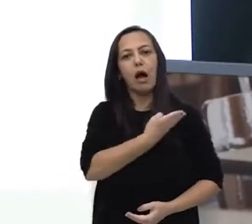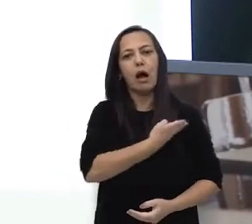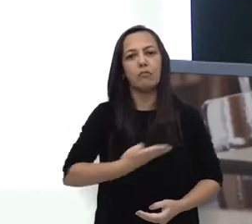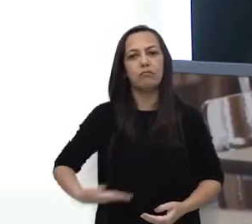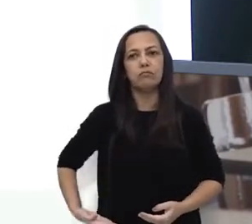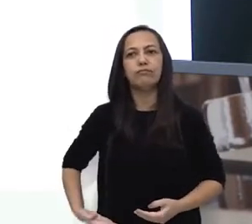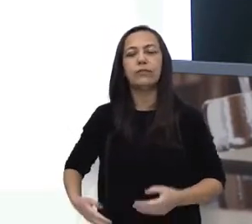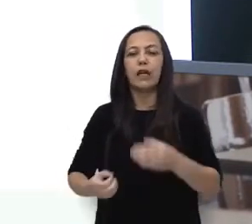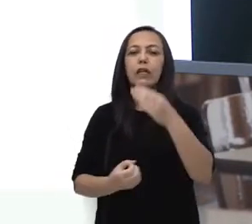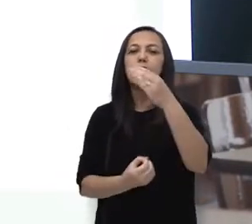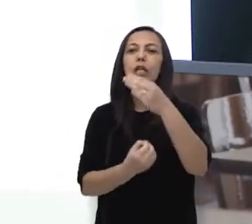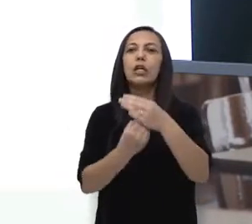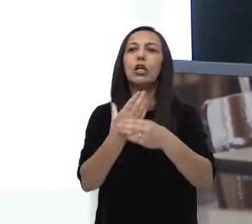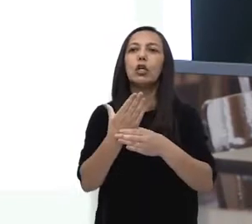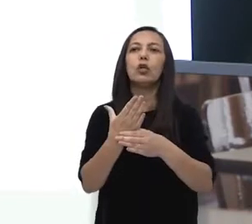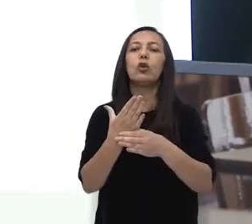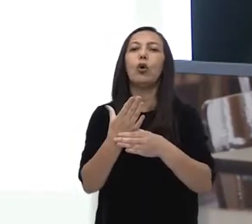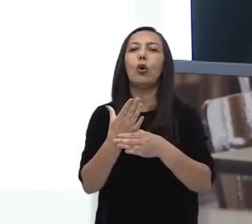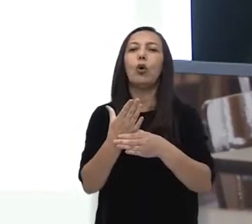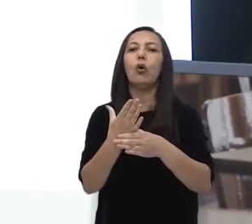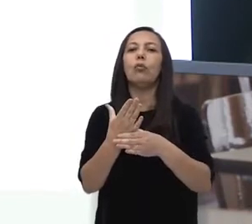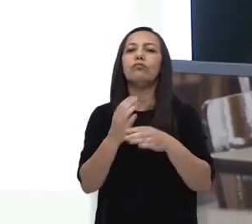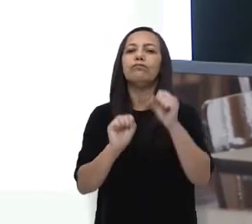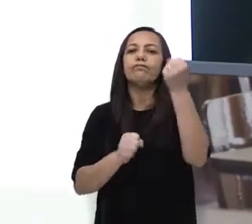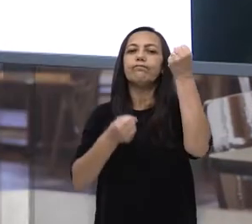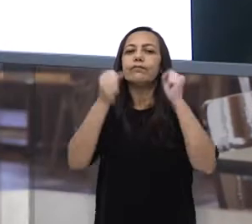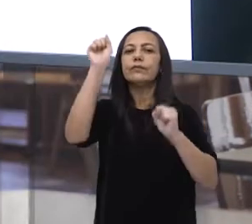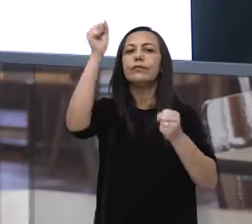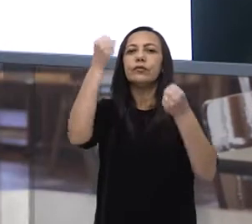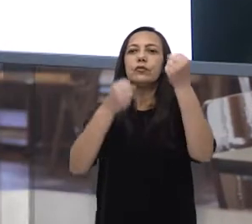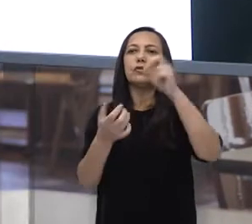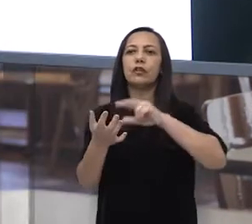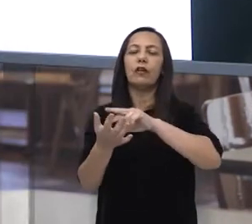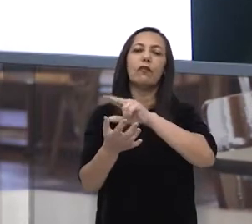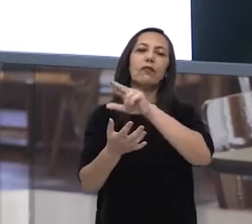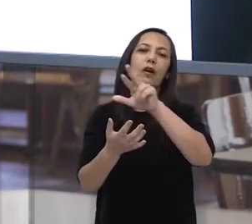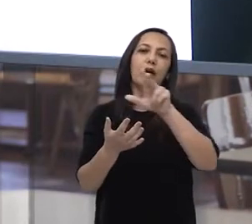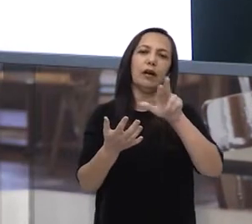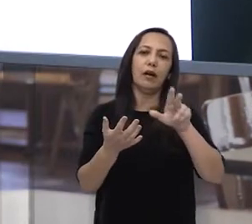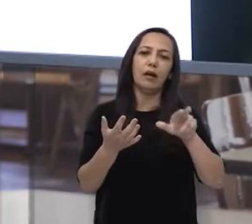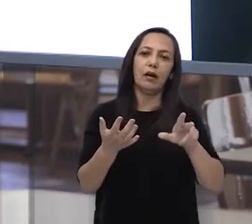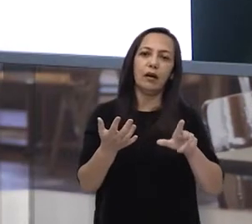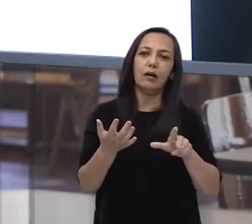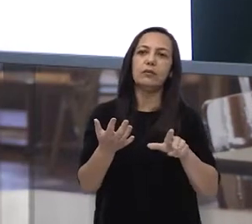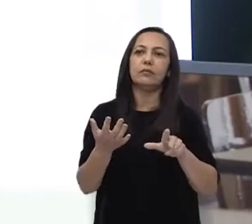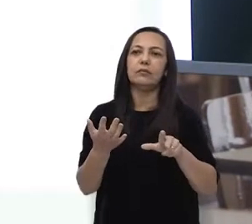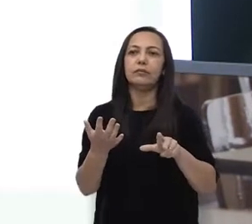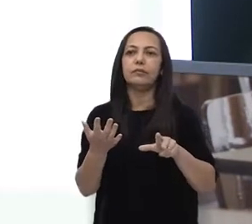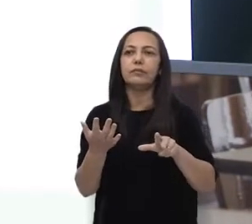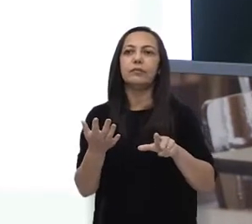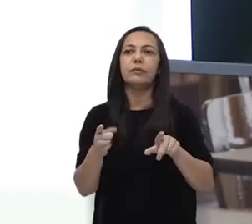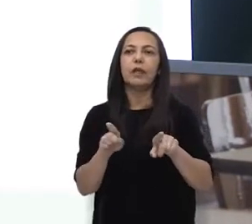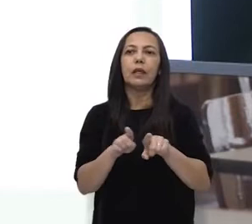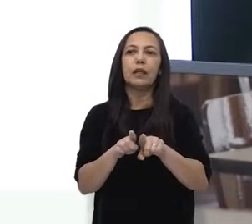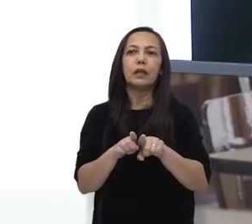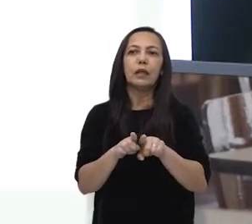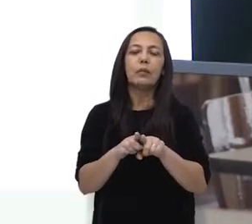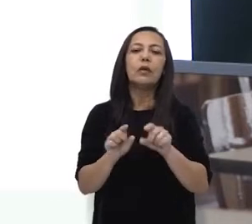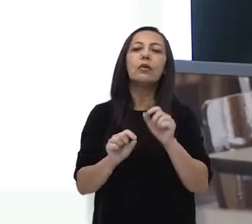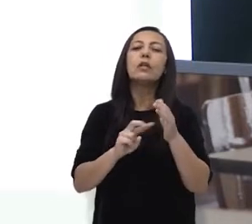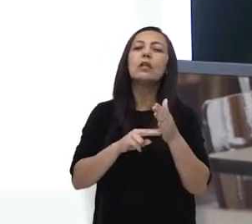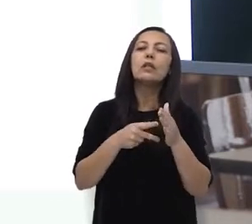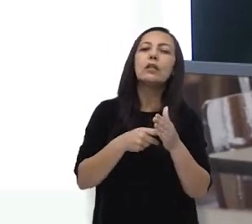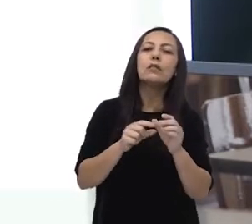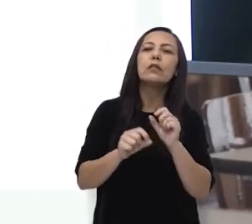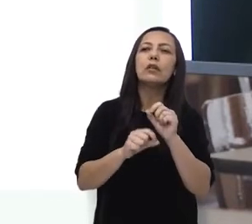Então, a criação de uma unidade industrial forte, investimento em indústrias de base. Companhia Siderúrgica